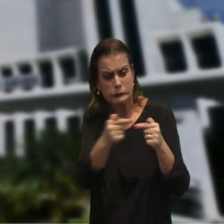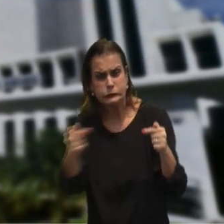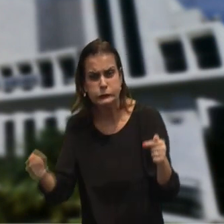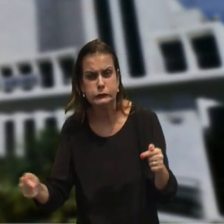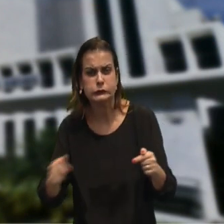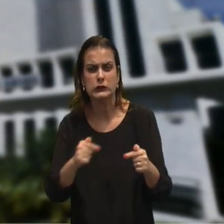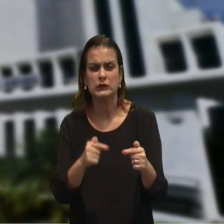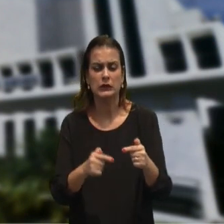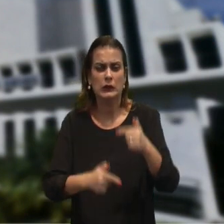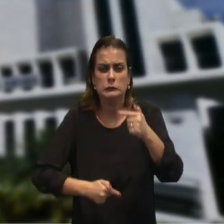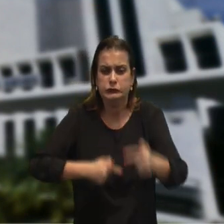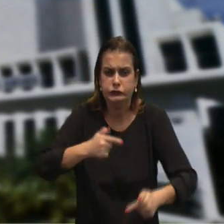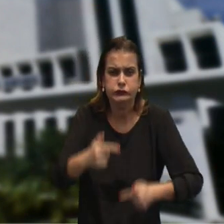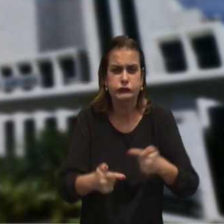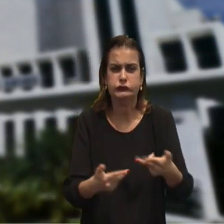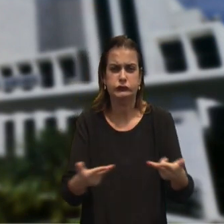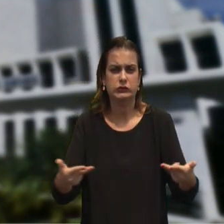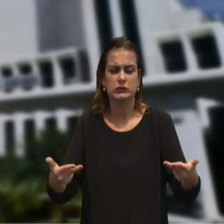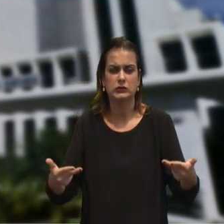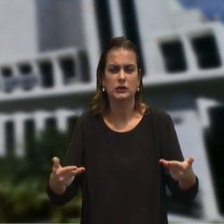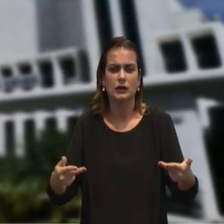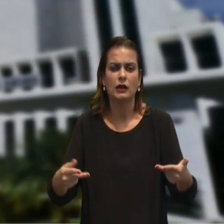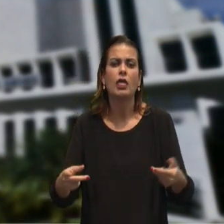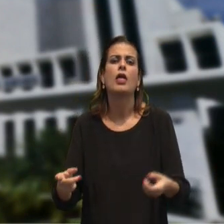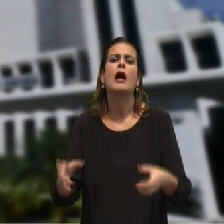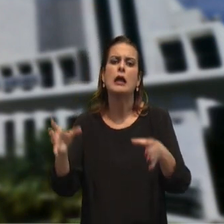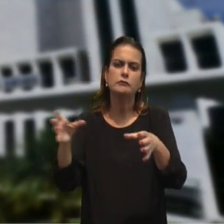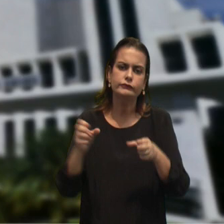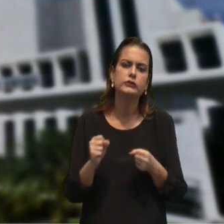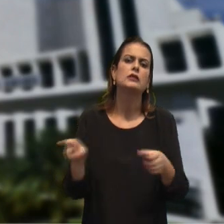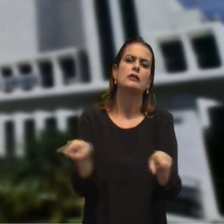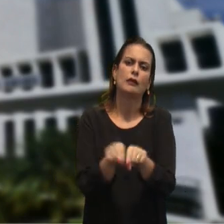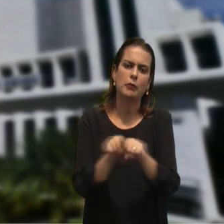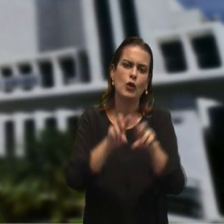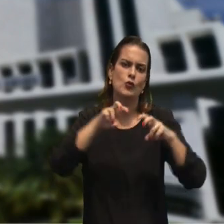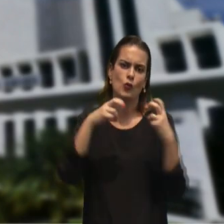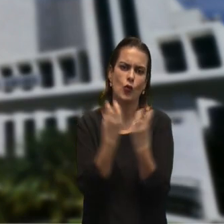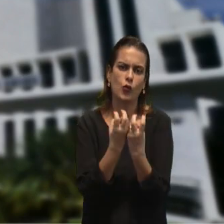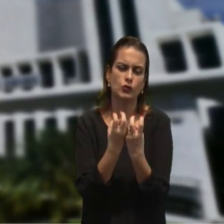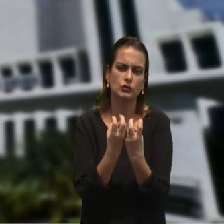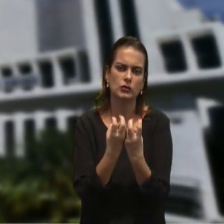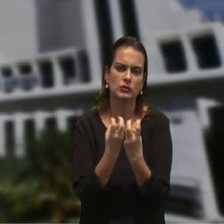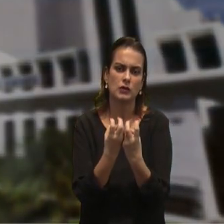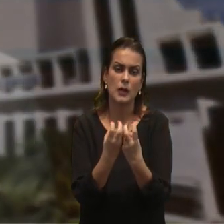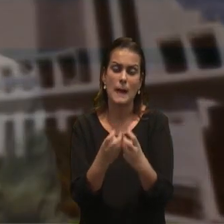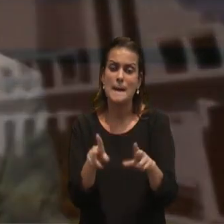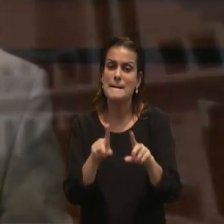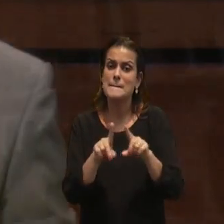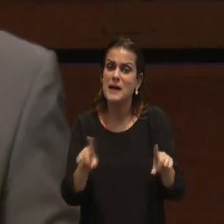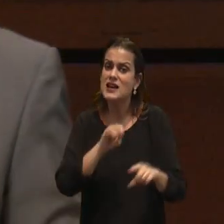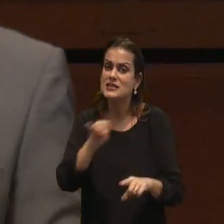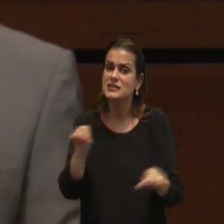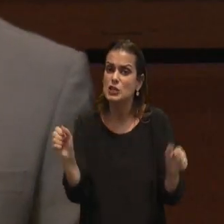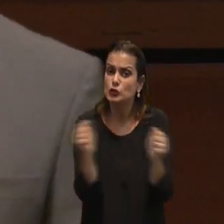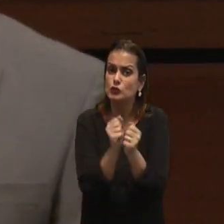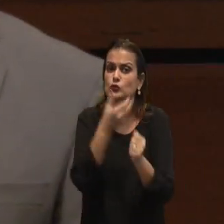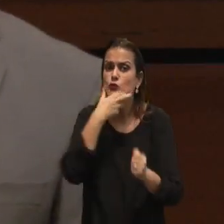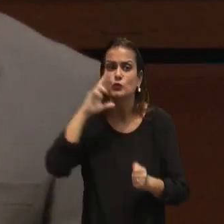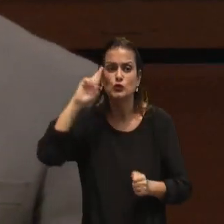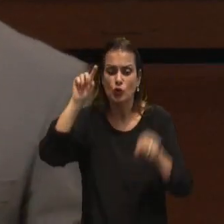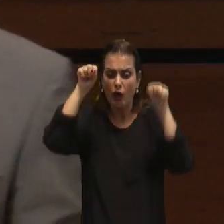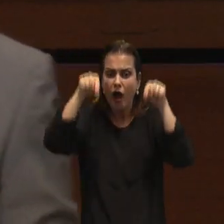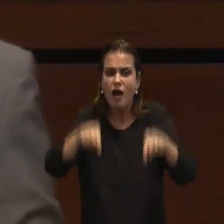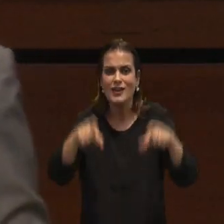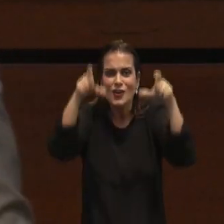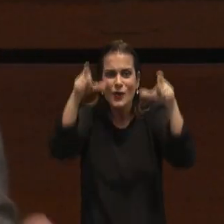são arrastados muitas vezes para o momento do culto. Mas quando estamos na presença do Senhor aqui neste local,